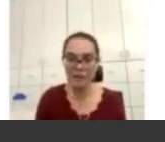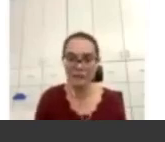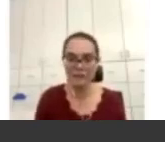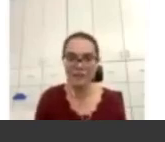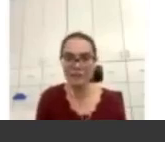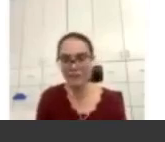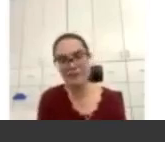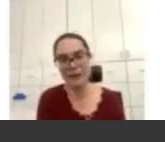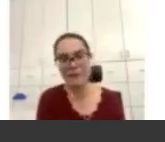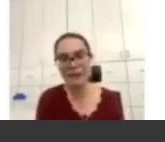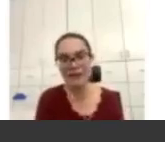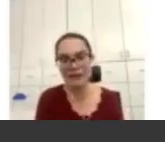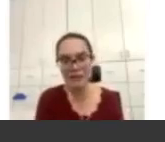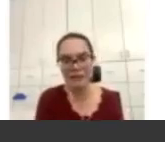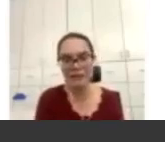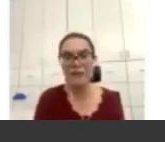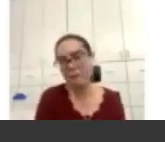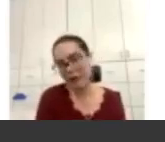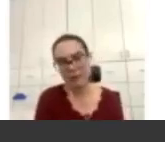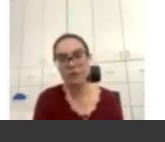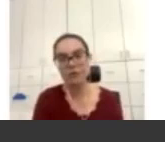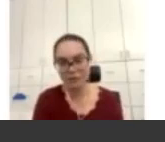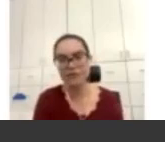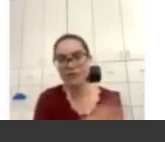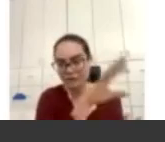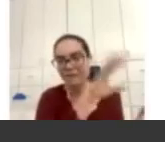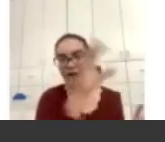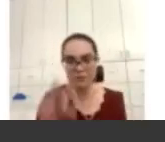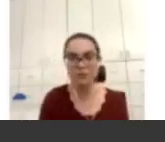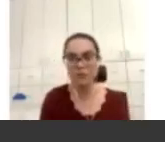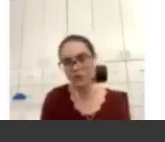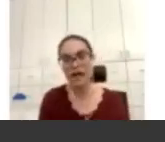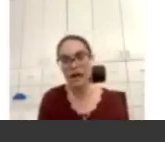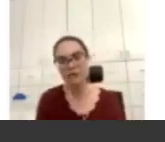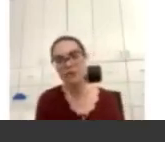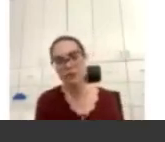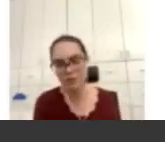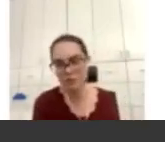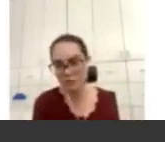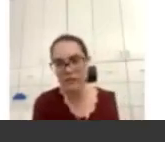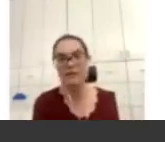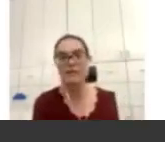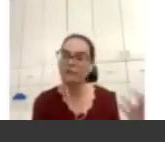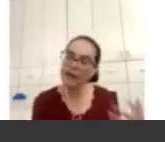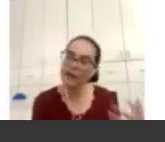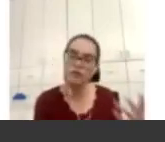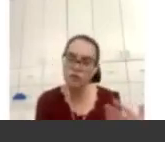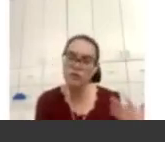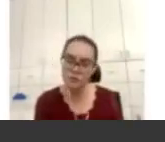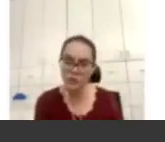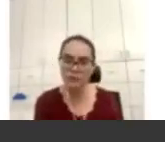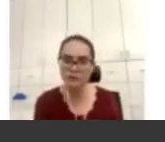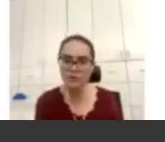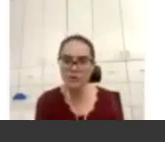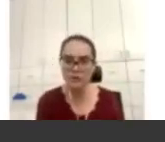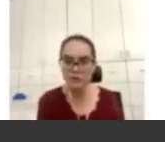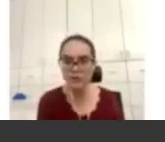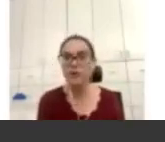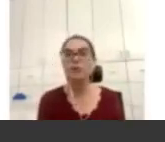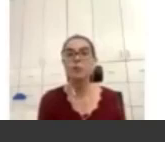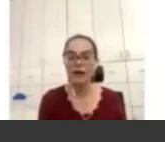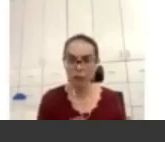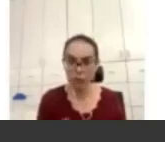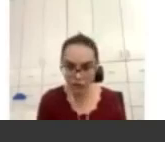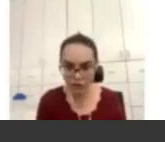balizar a orientação, inclusive na América Latina. PAC adulto, então, a gente tem vários outros lugares do uso da experiência, com vários estudos respaldando esse